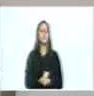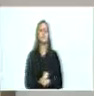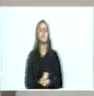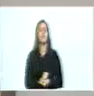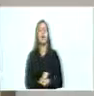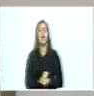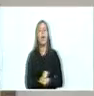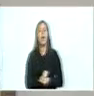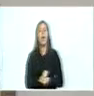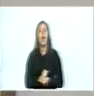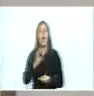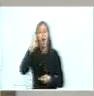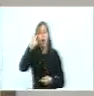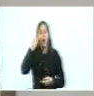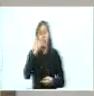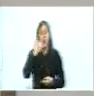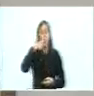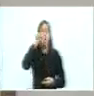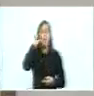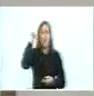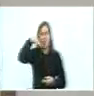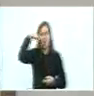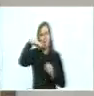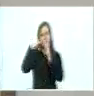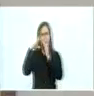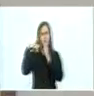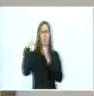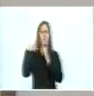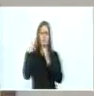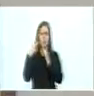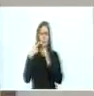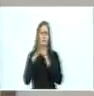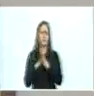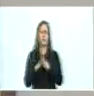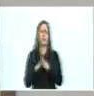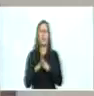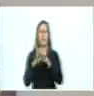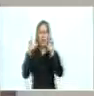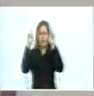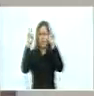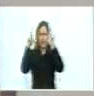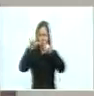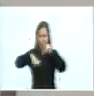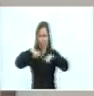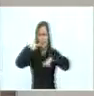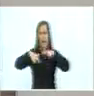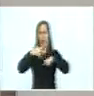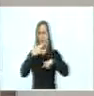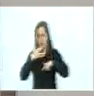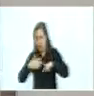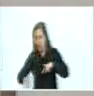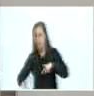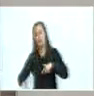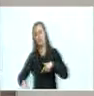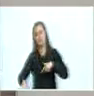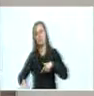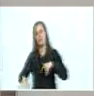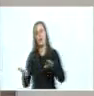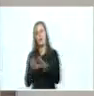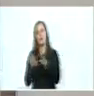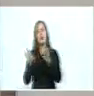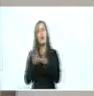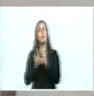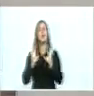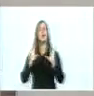aconteceu ontem, aqui nessa casa, que foi sobre trabalho infantil. Então, foi um evento promovido